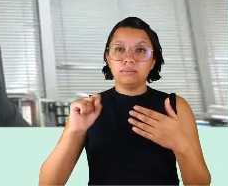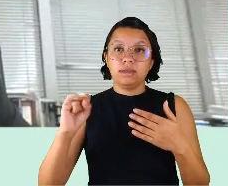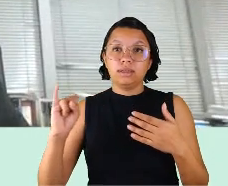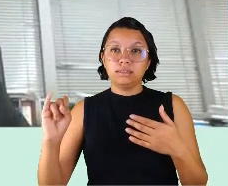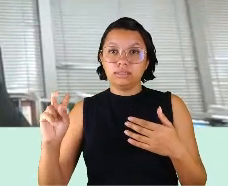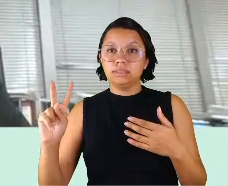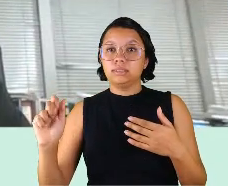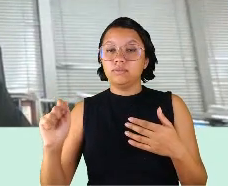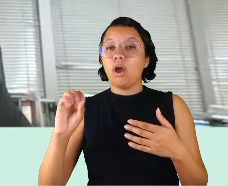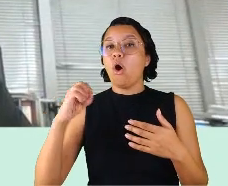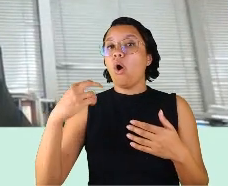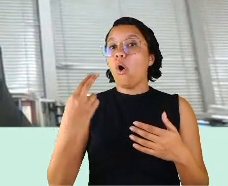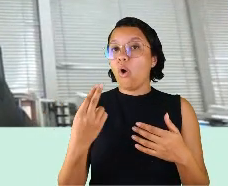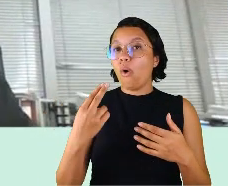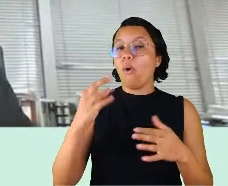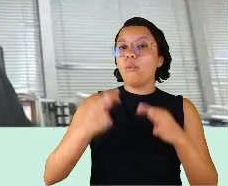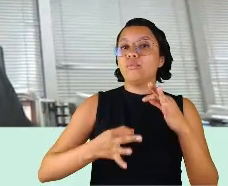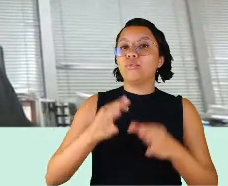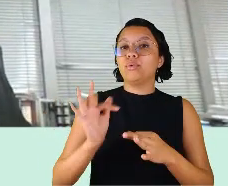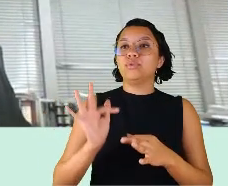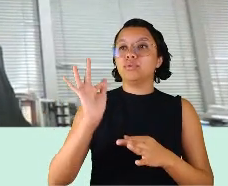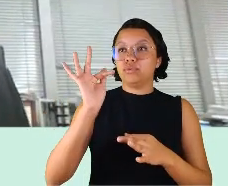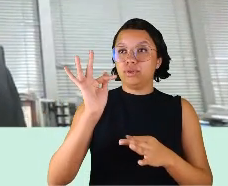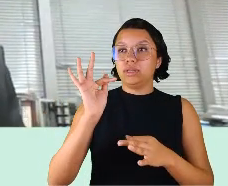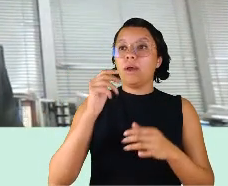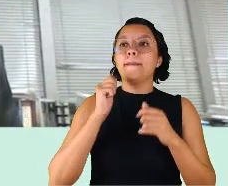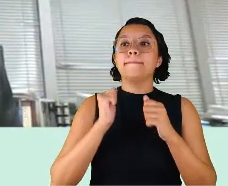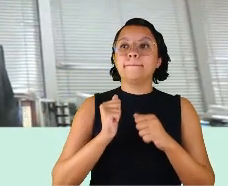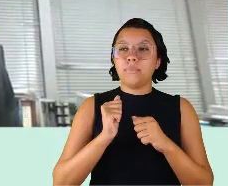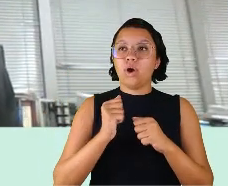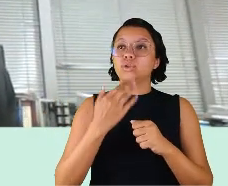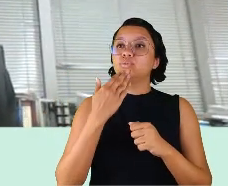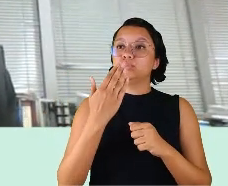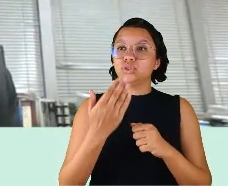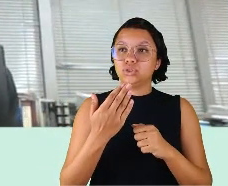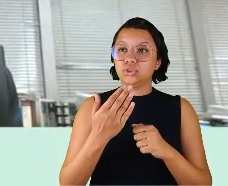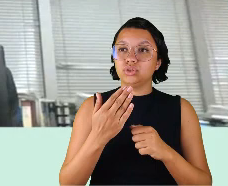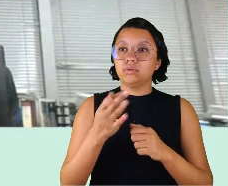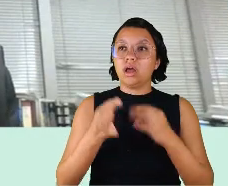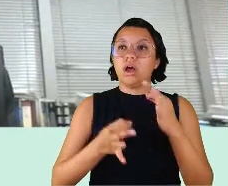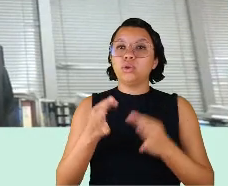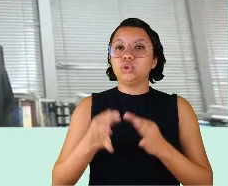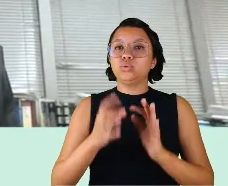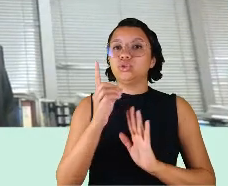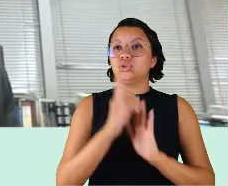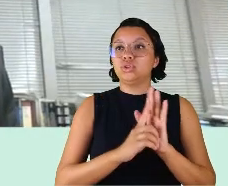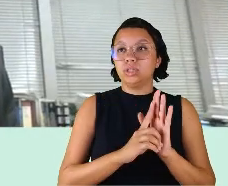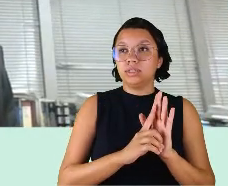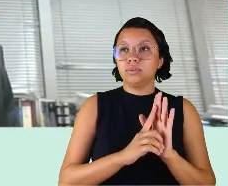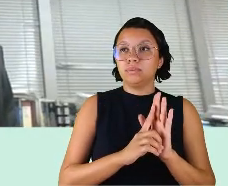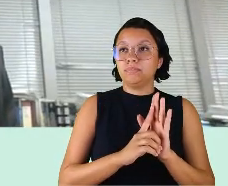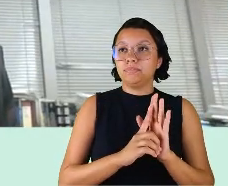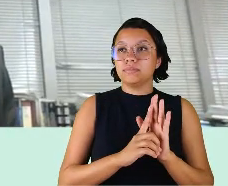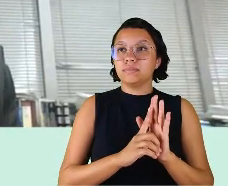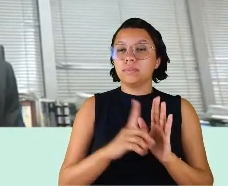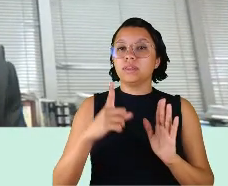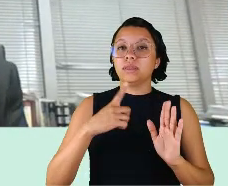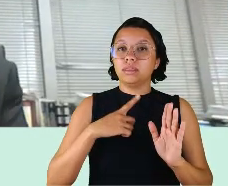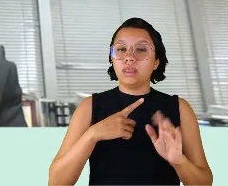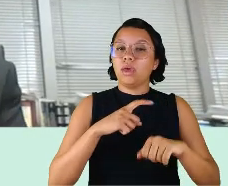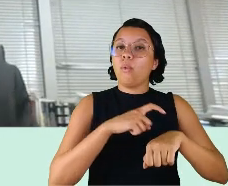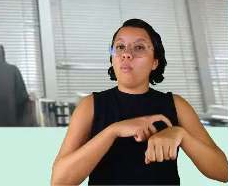ou o juiz, né, federal deprecante pode pedir ao juiz de direito que reserve um